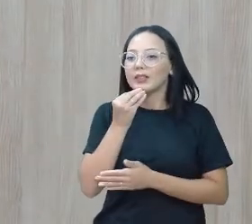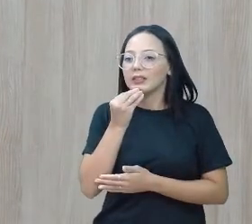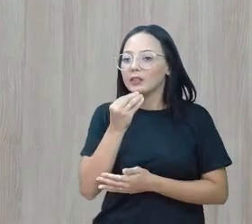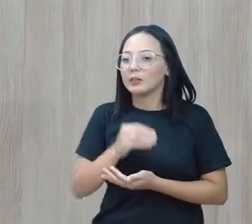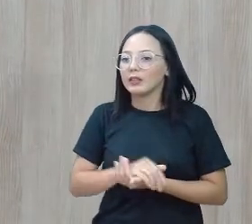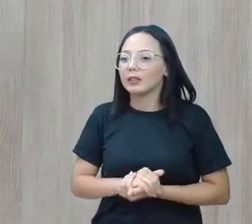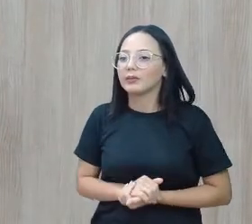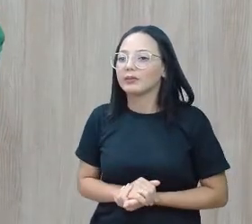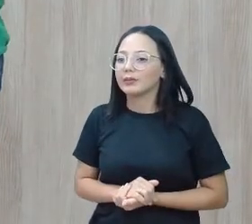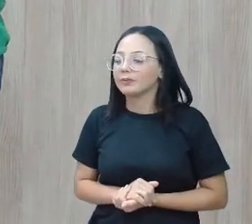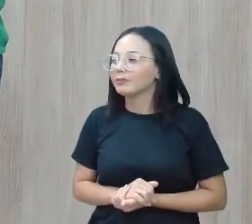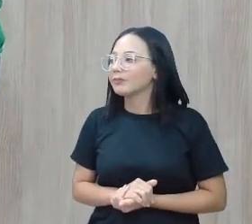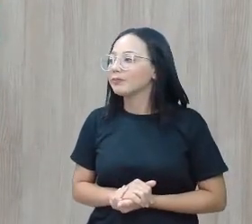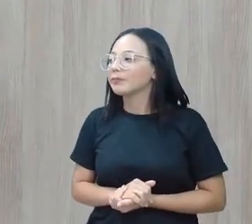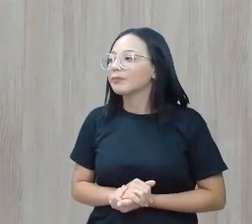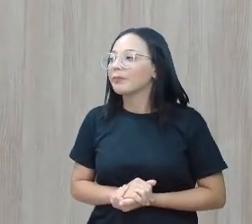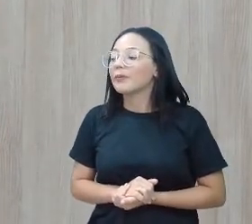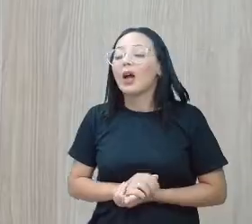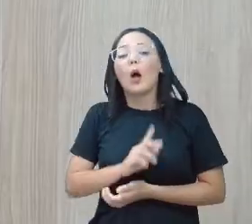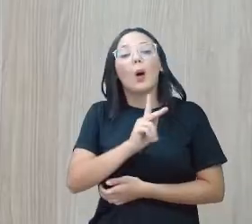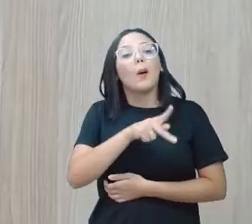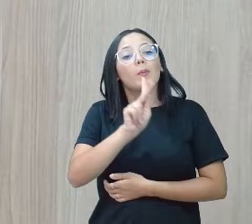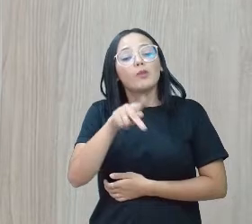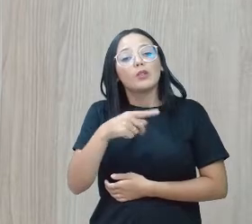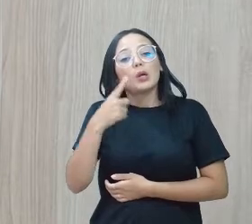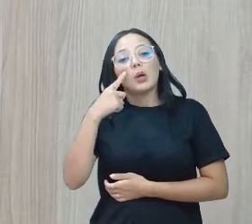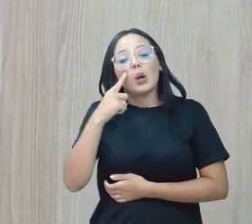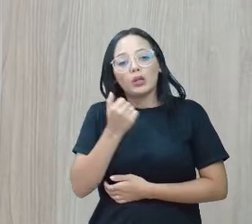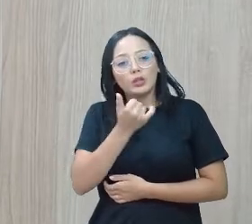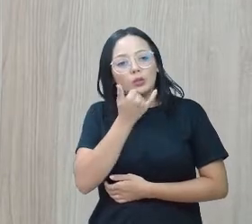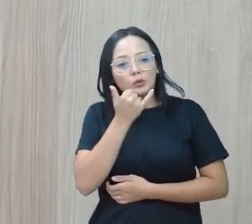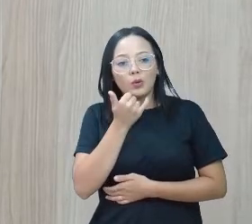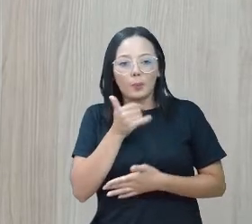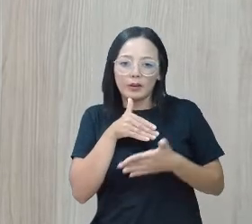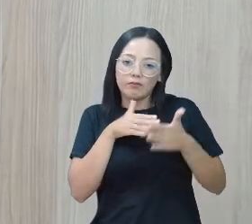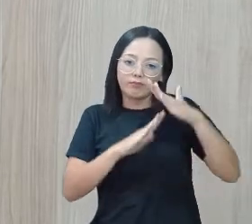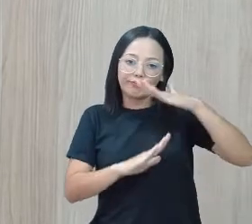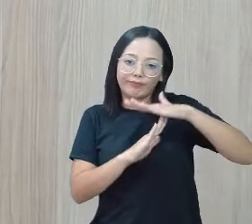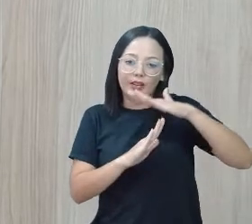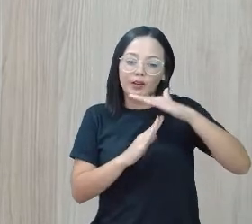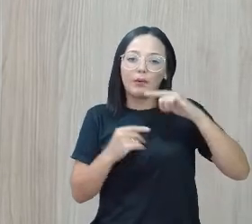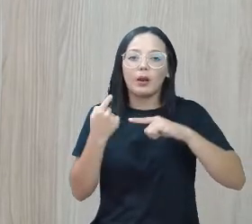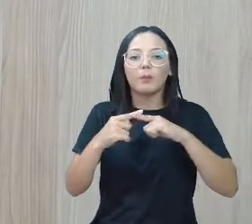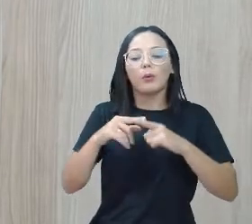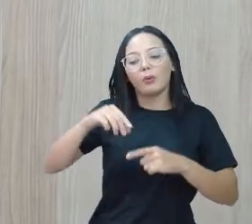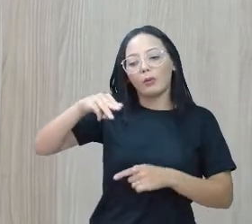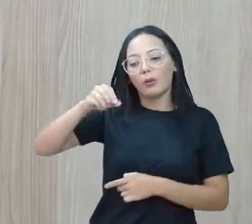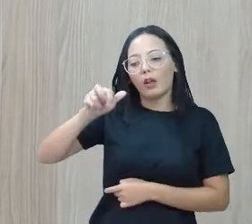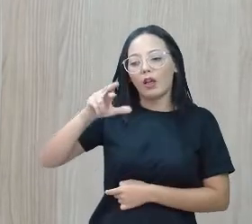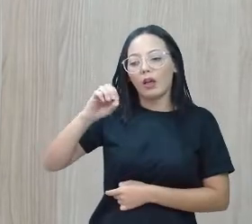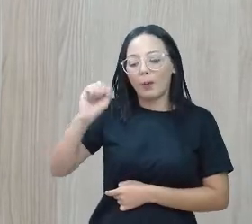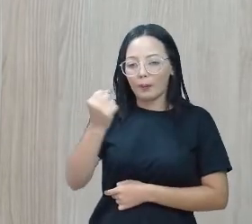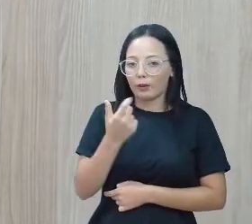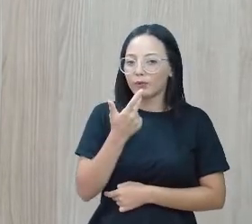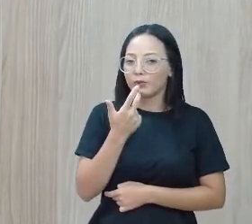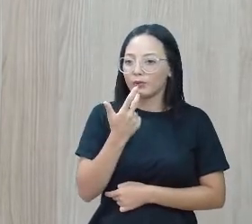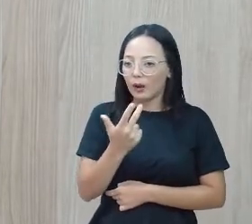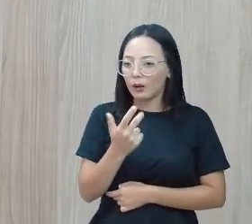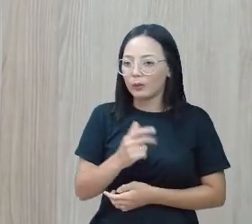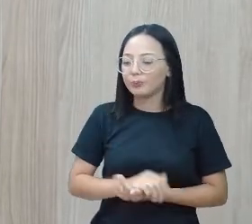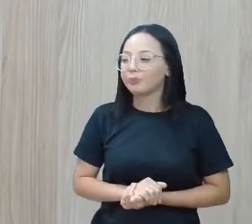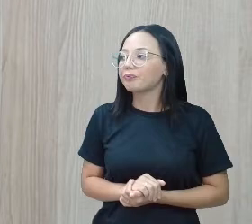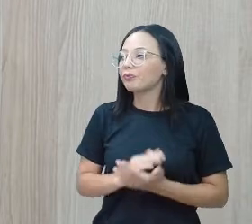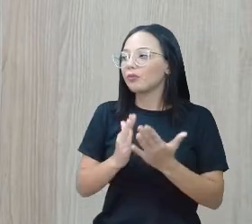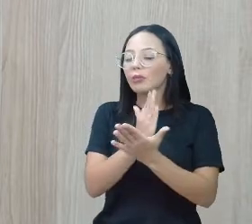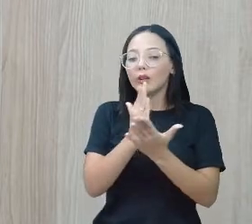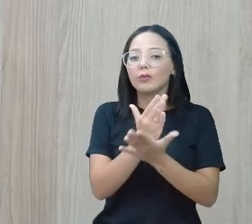Então, folhear. Pode falar, professora Adriana, Camille. desculpe interromper aqui, mas é que Marcos acabou de falar que o